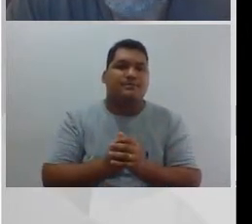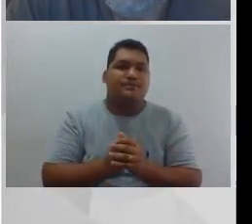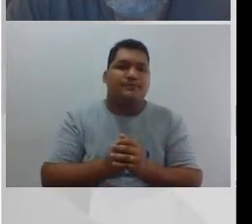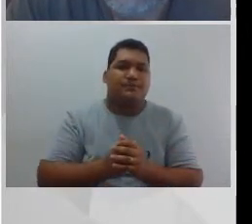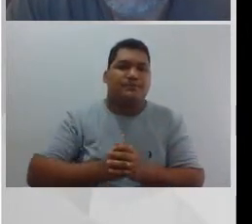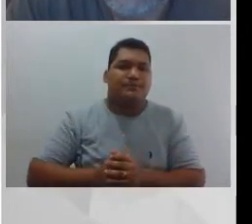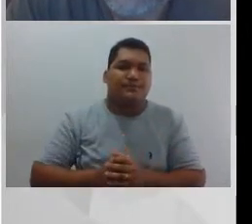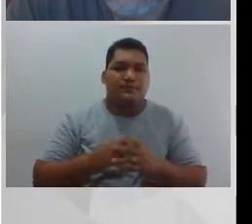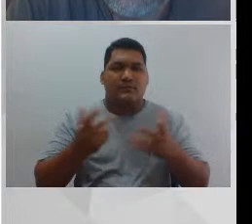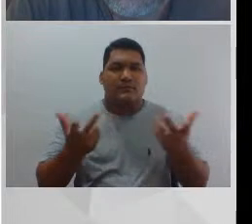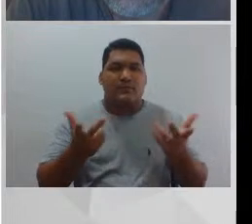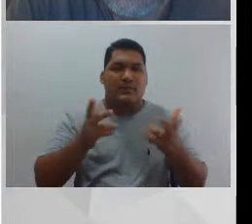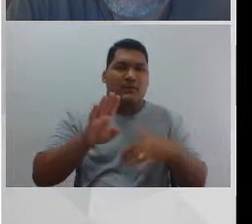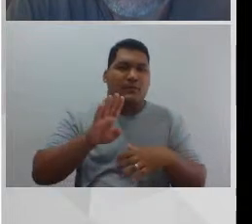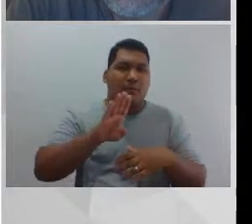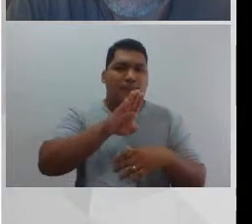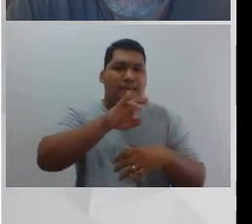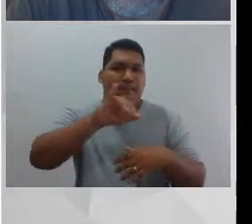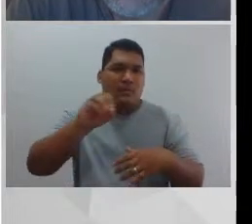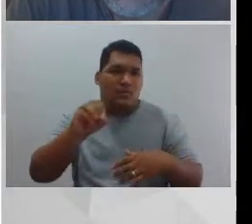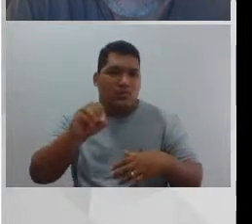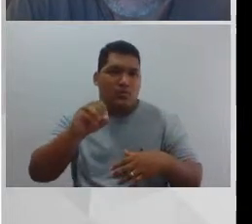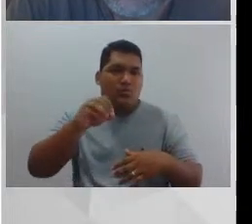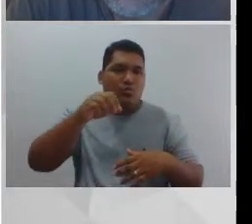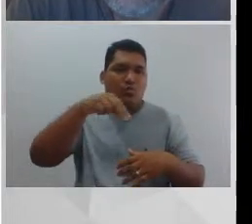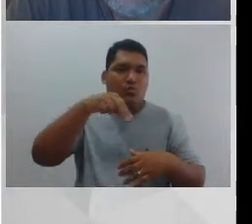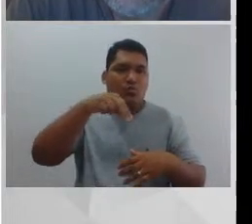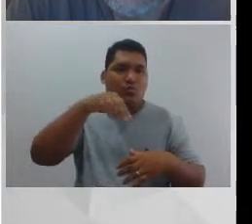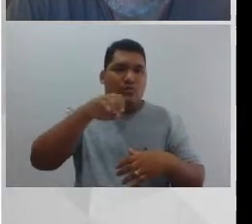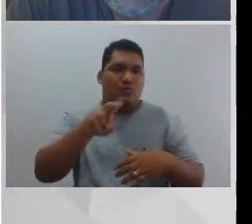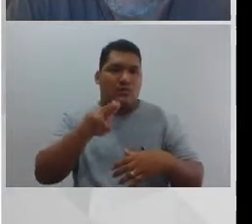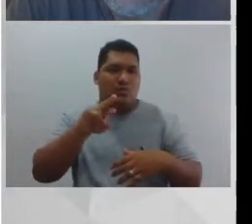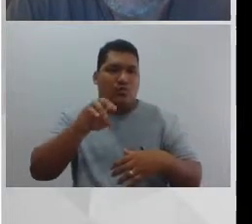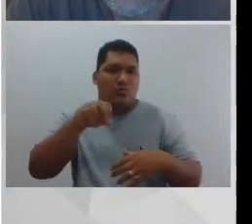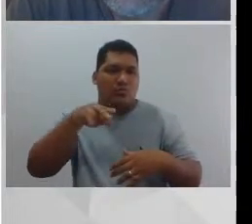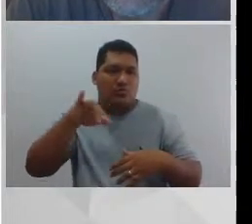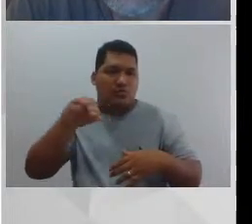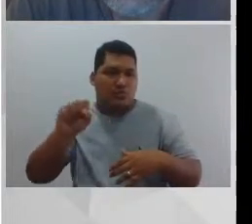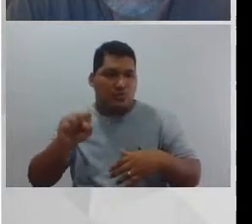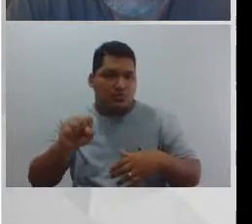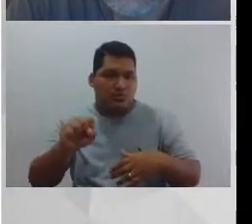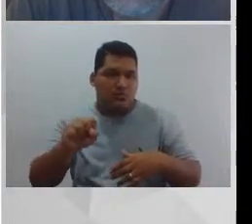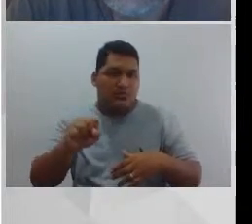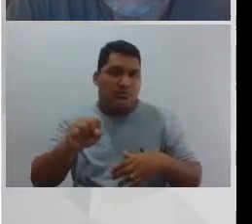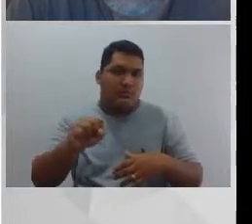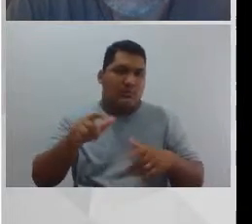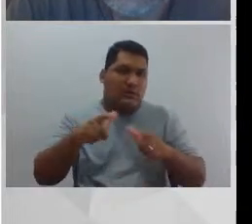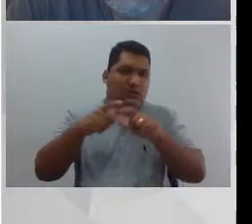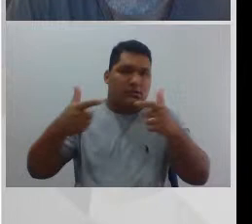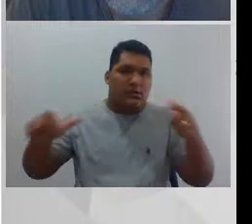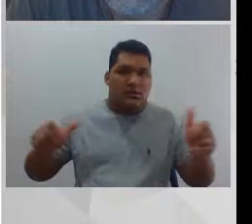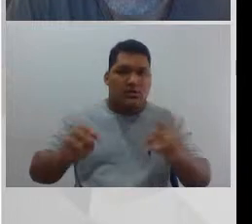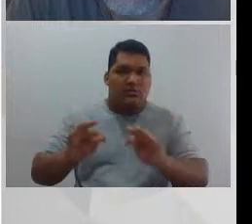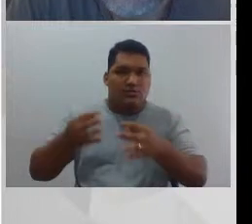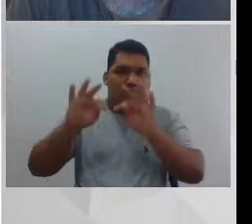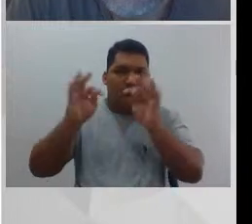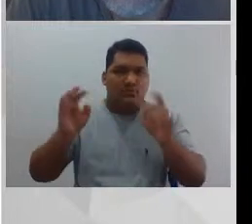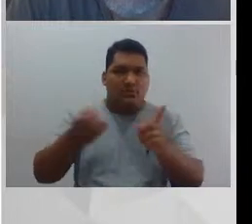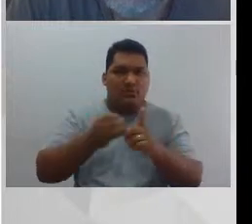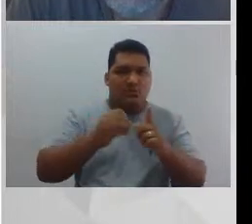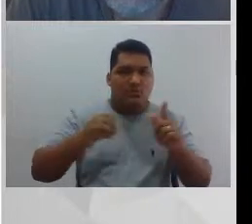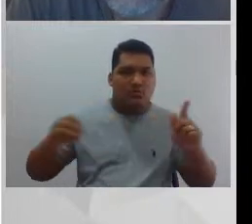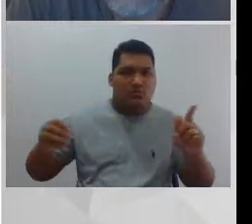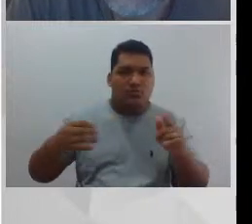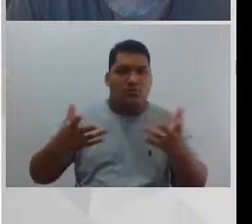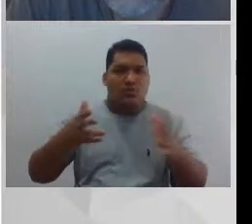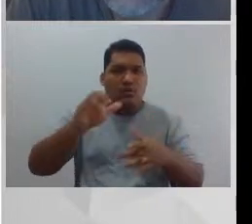1.000 neurônios, né? As gigantes da tecnologia, né? A Google, a